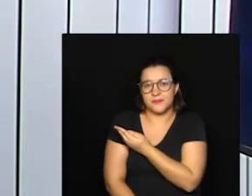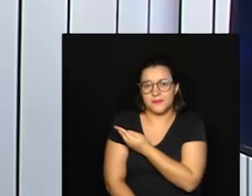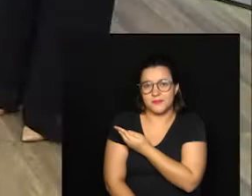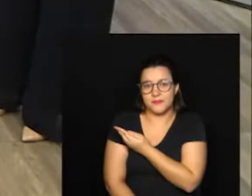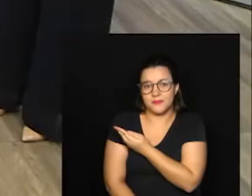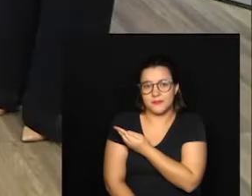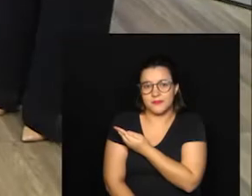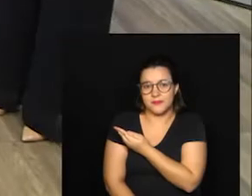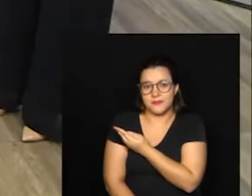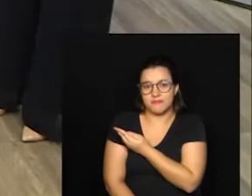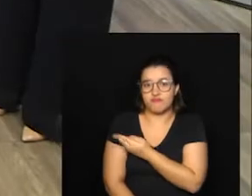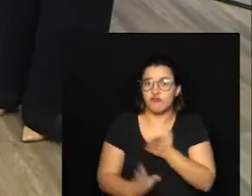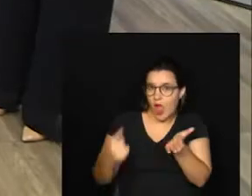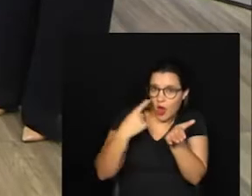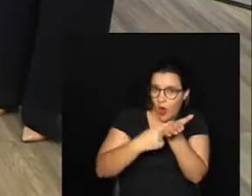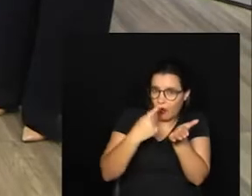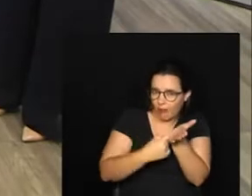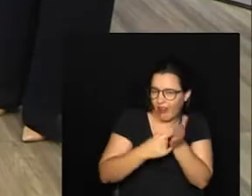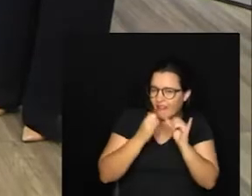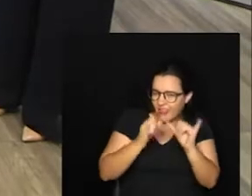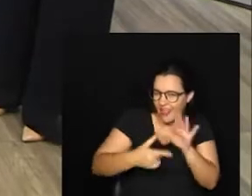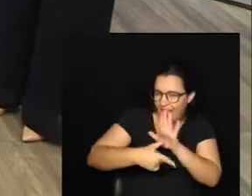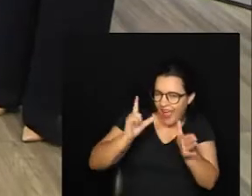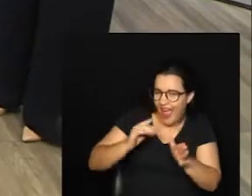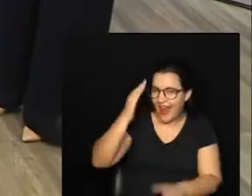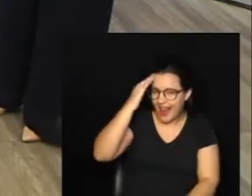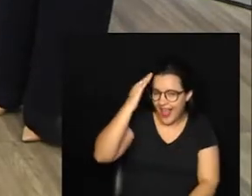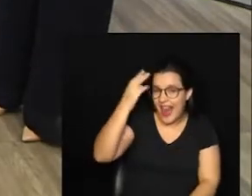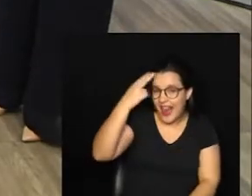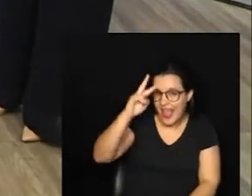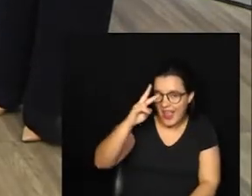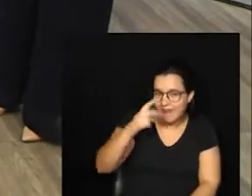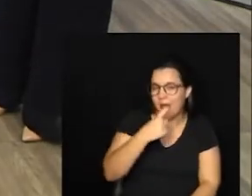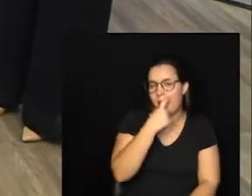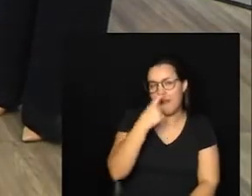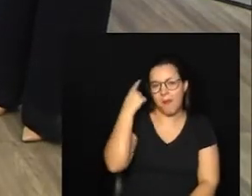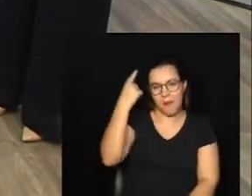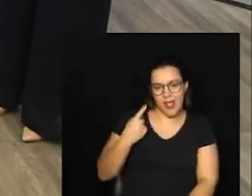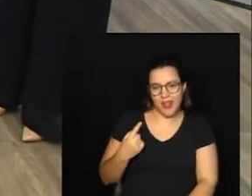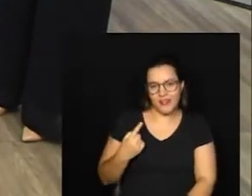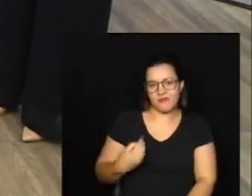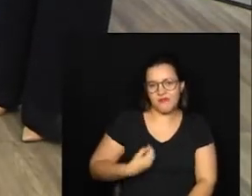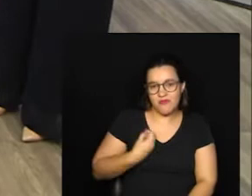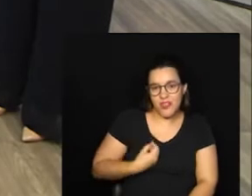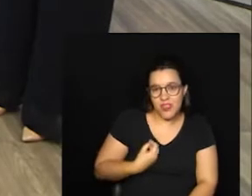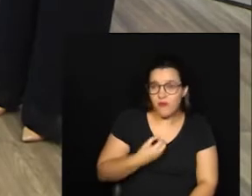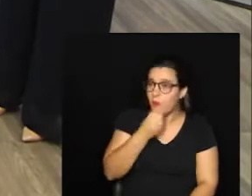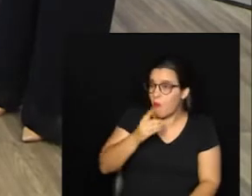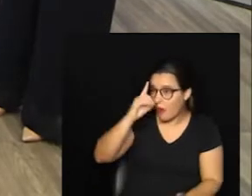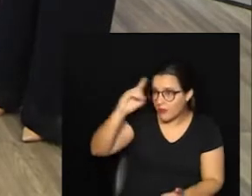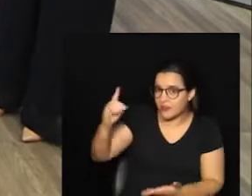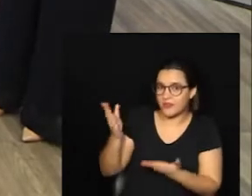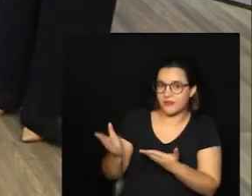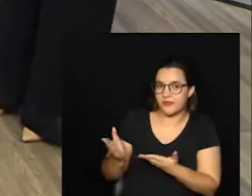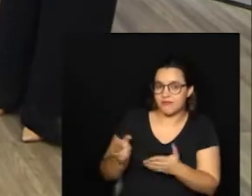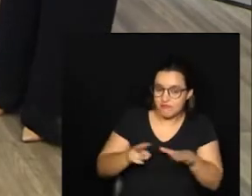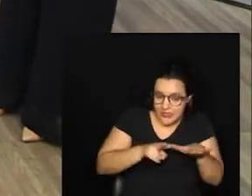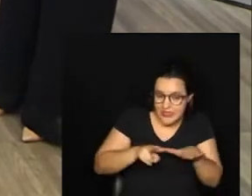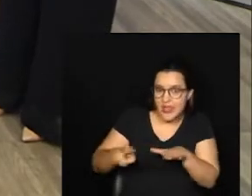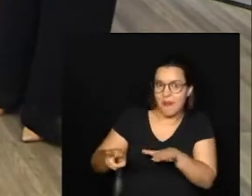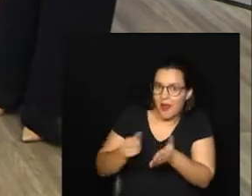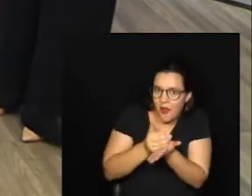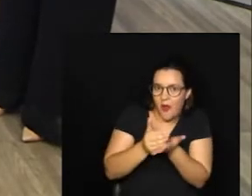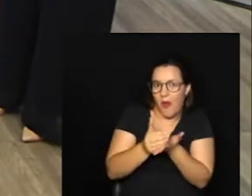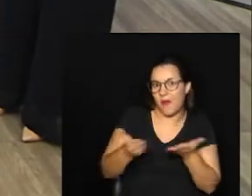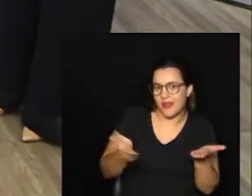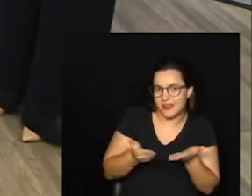97829-3776. E como combinado, já está aqui nos nossos estúdios a Amina Abreu. Seja bem-vinda. Bom dia. Semana começando e a